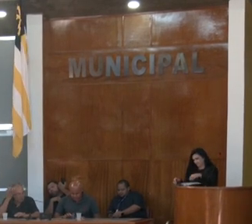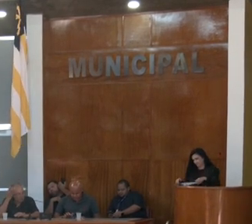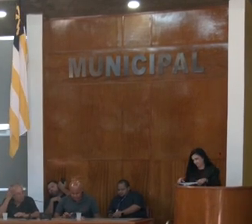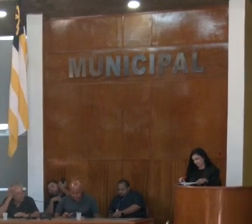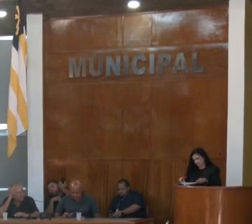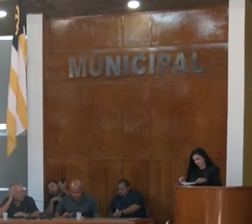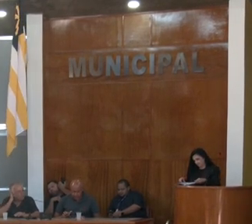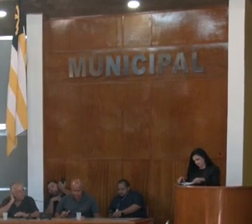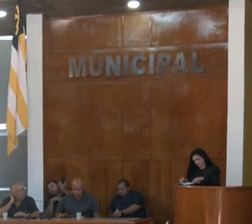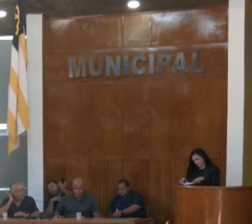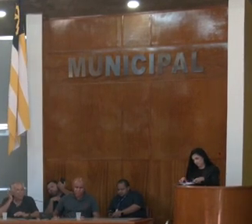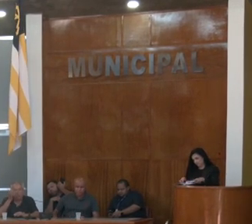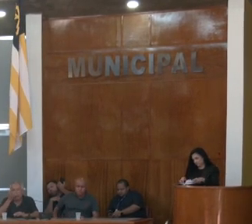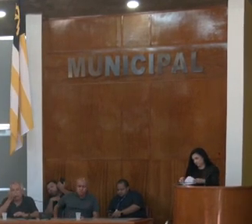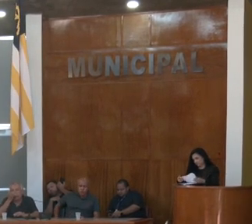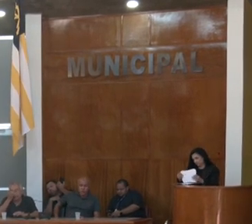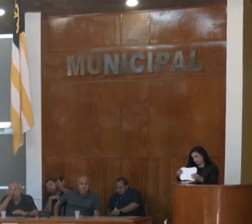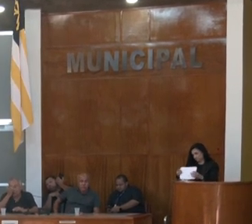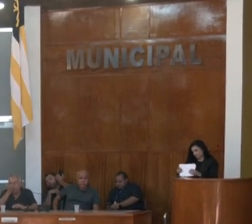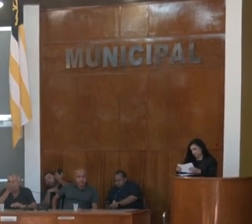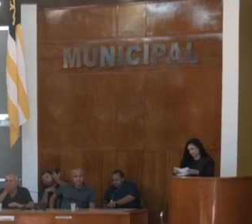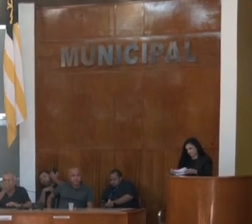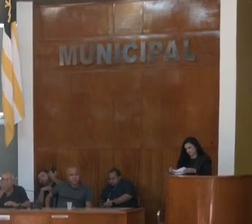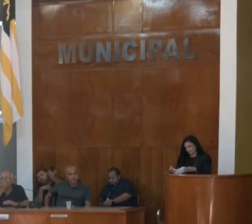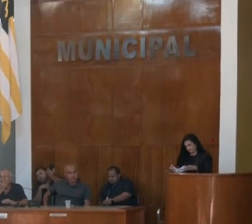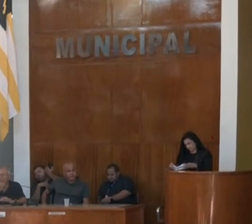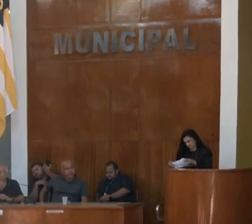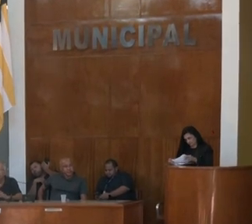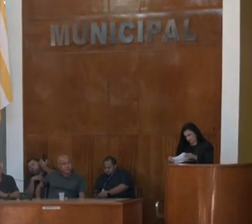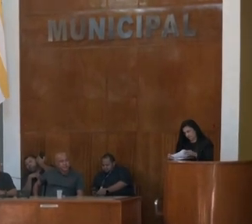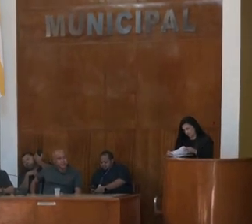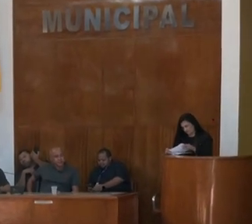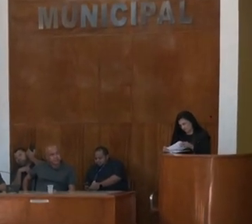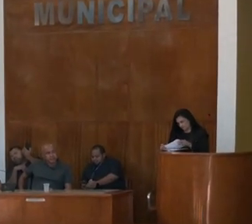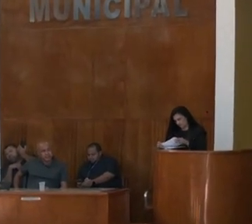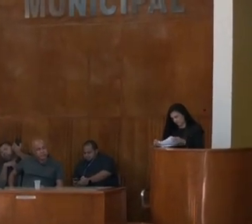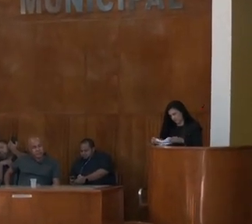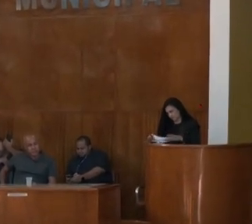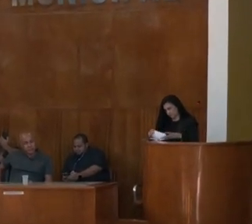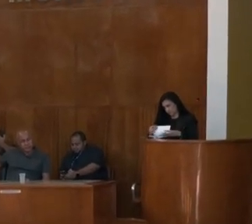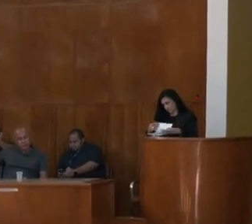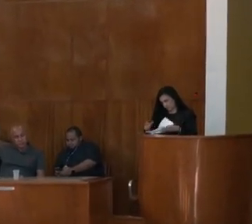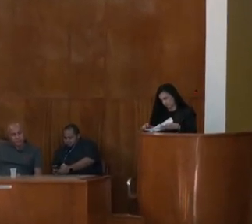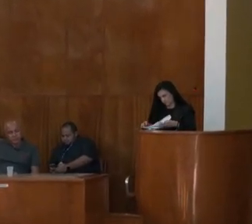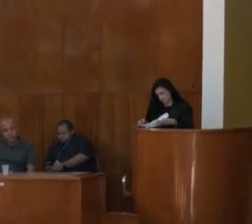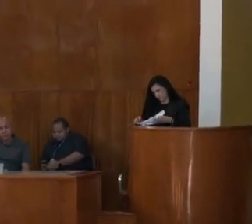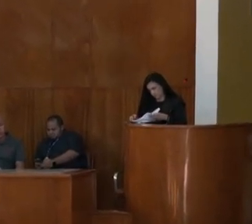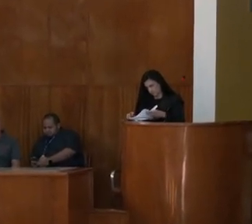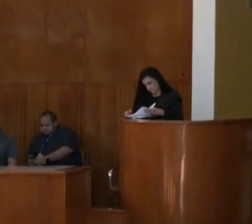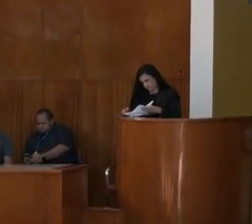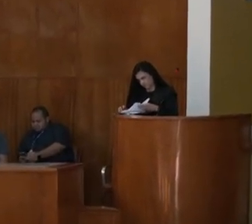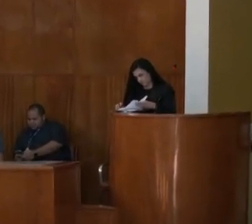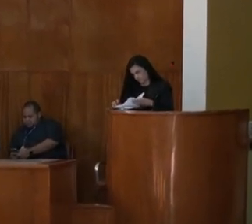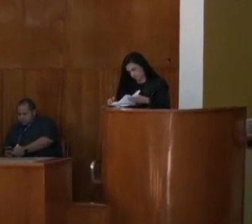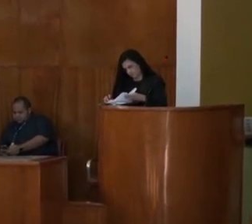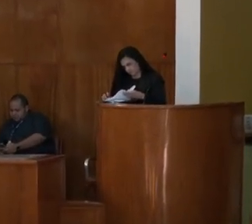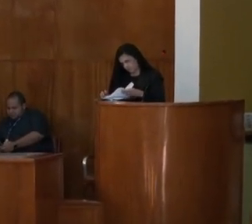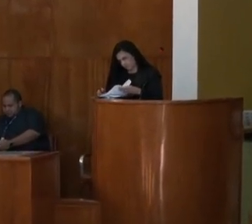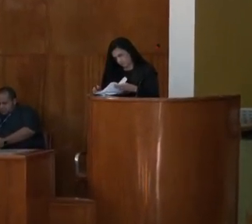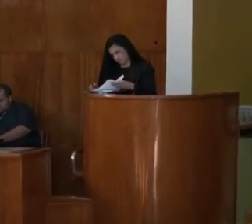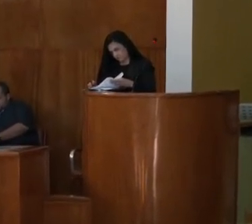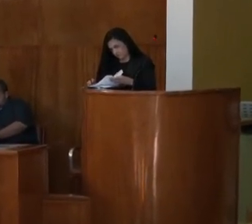acabam acontecendo. Mas eu imprimi, gente. Então, eu vou poder seguir aqui para tentar não me perder e tentar ser rápido,